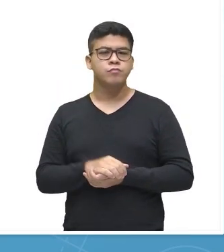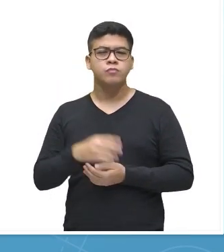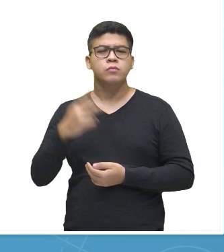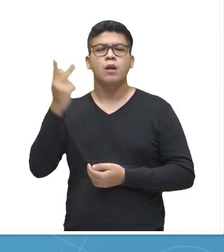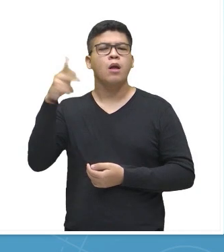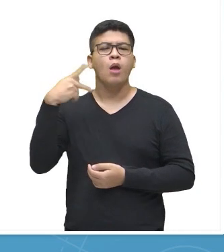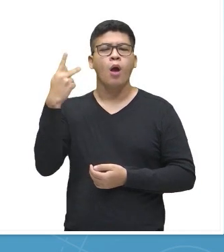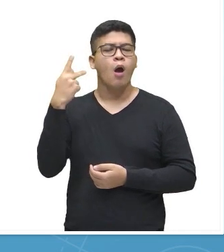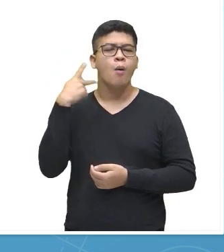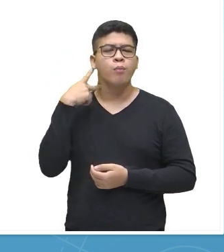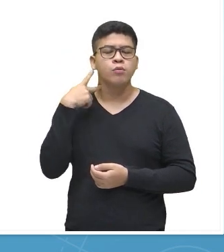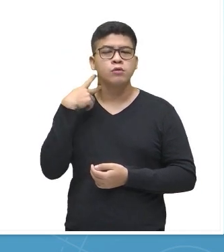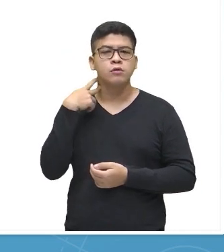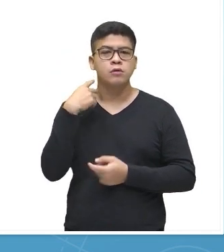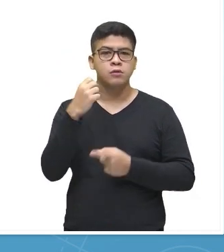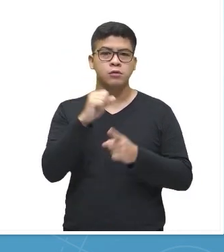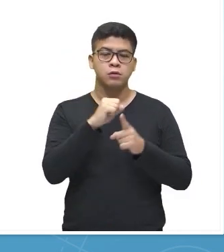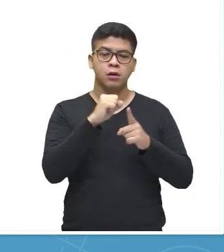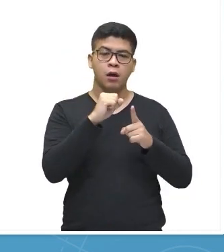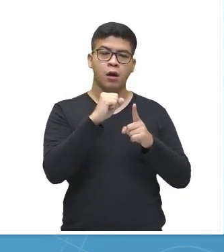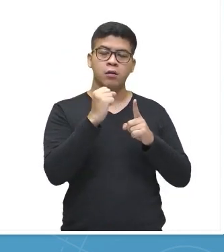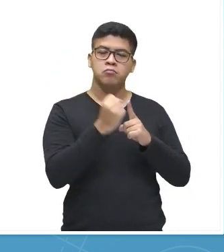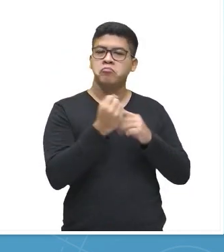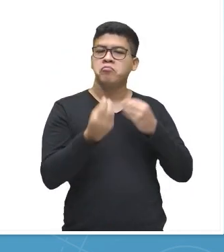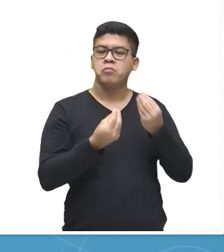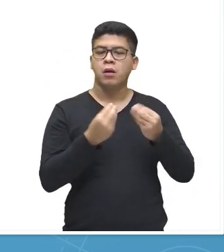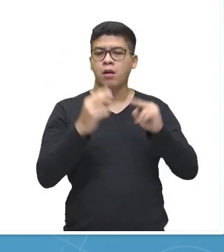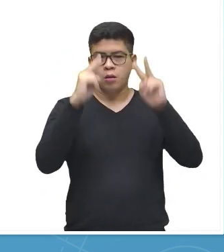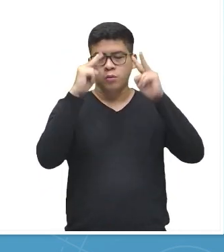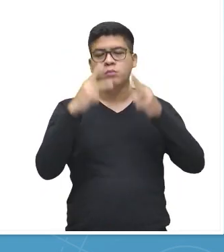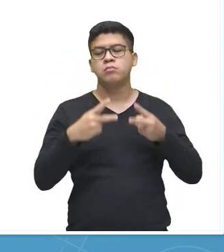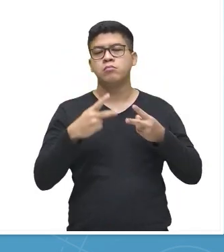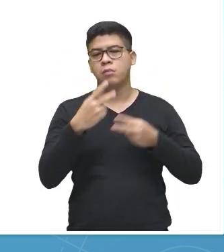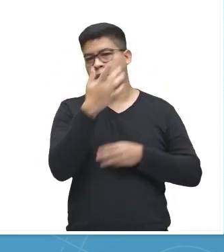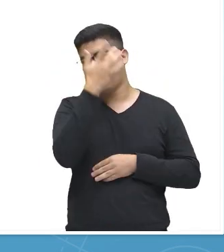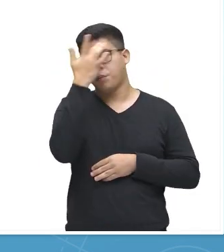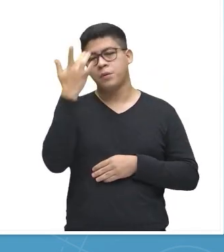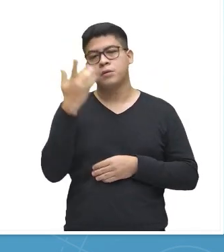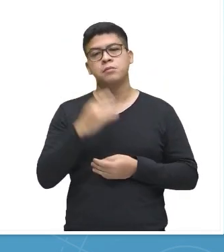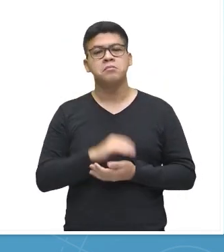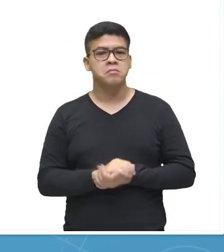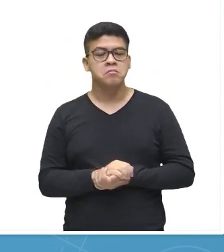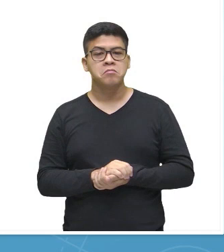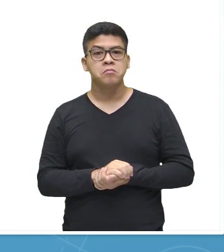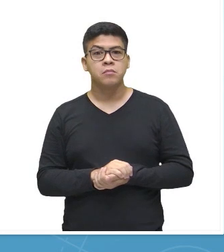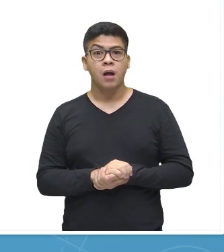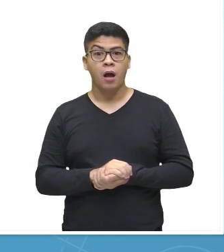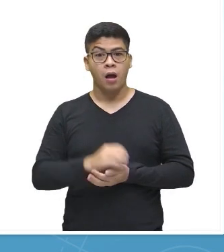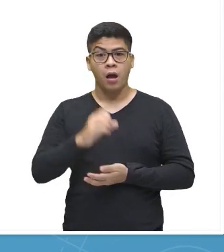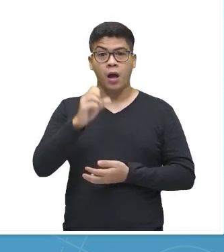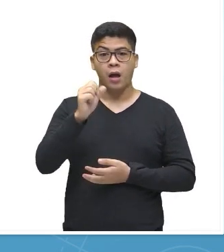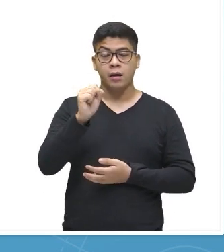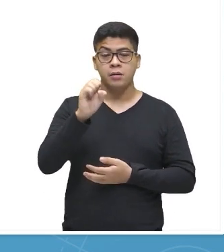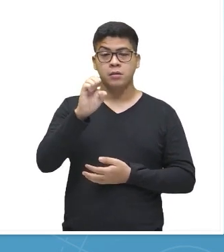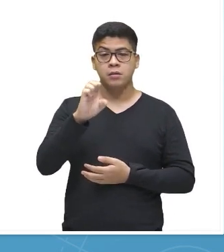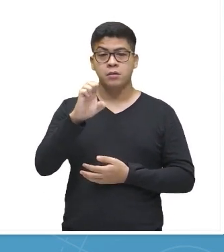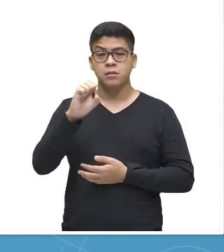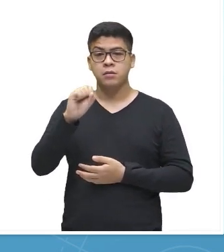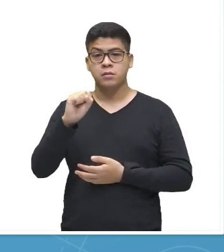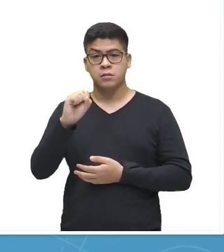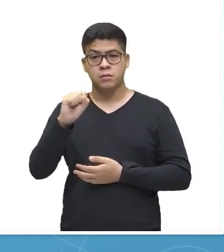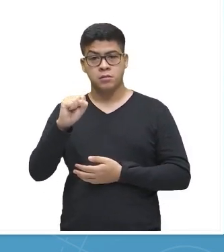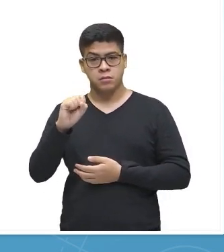humano. Olhem bem a palavrinha que nós falamos, a essência do ser.